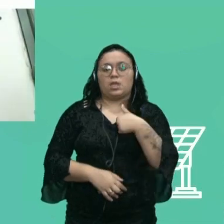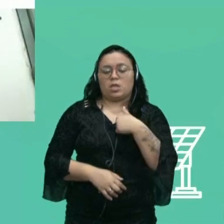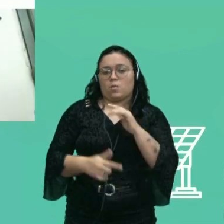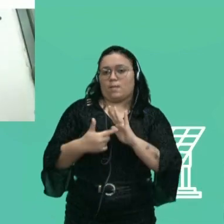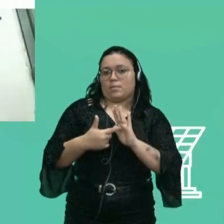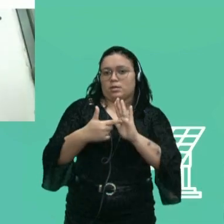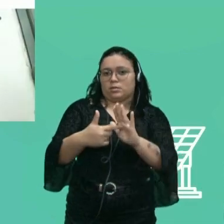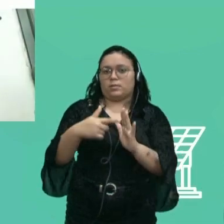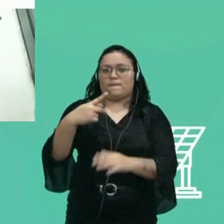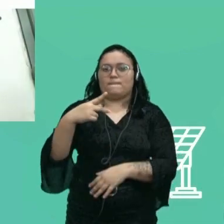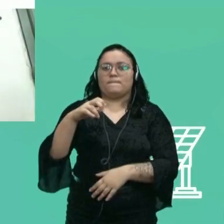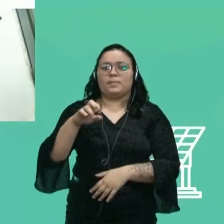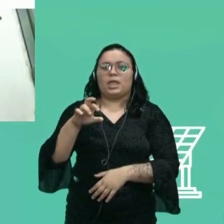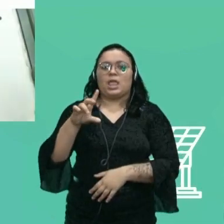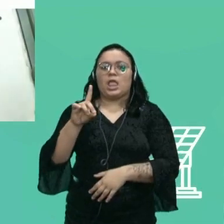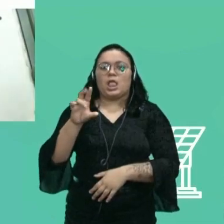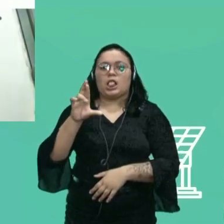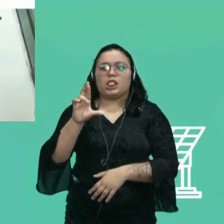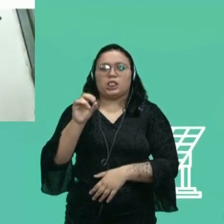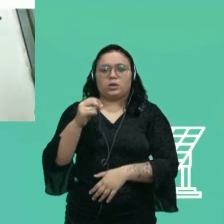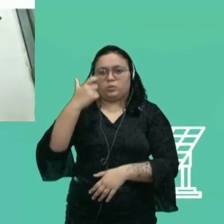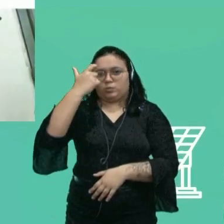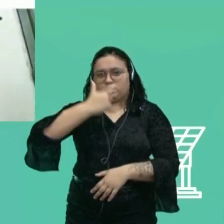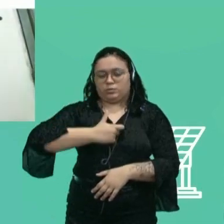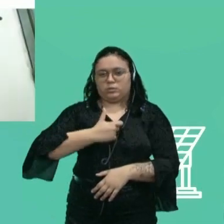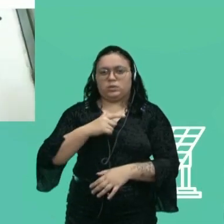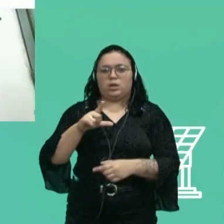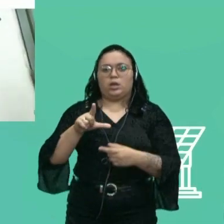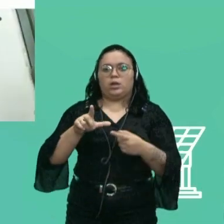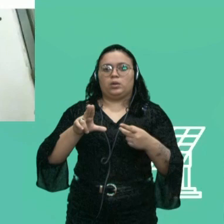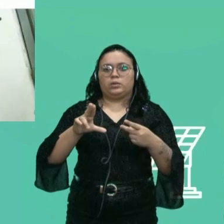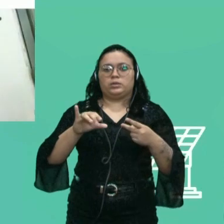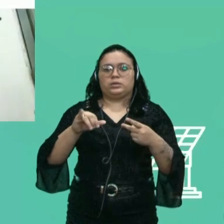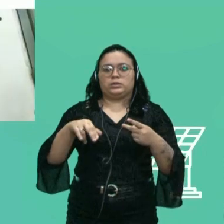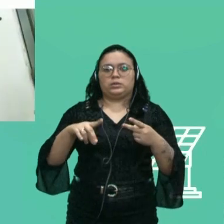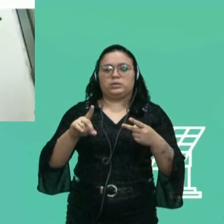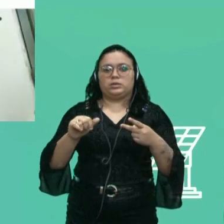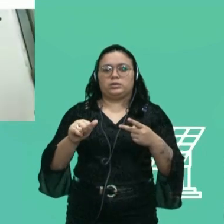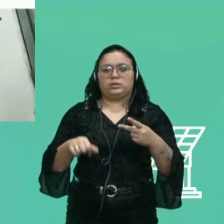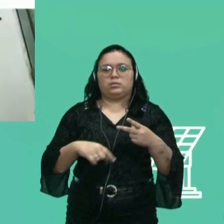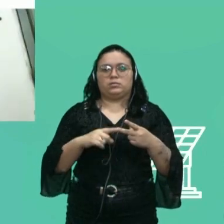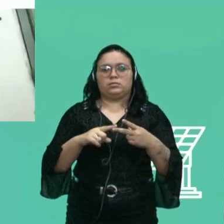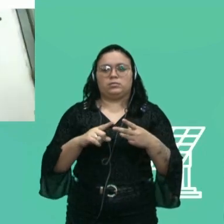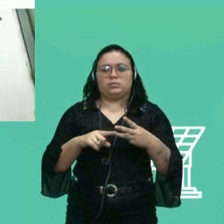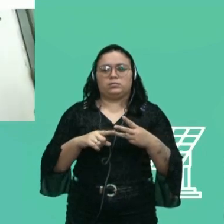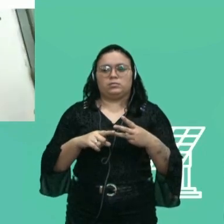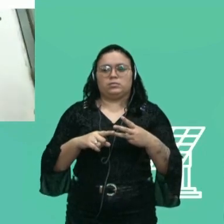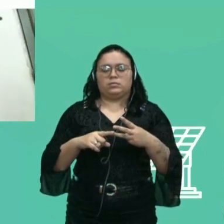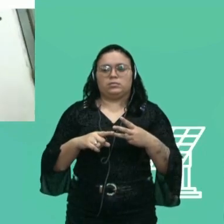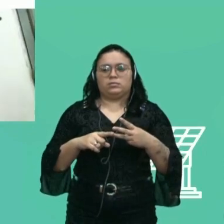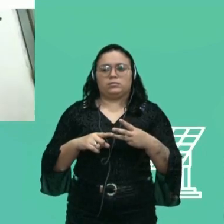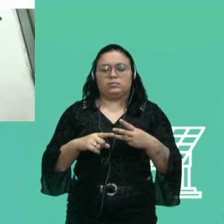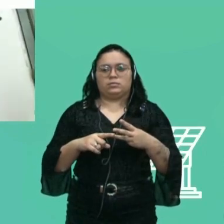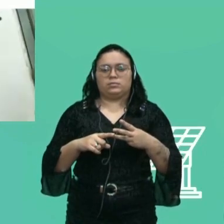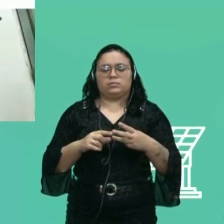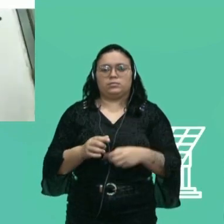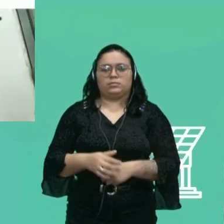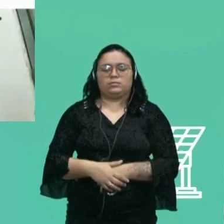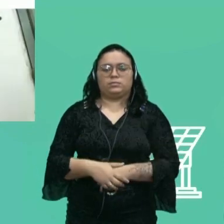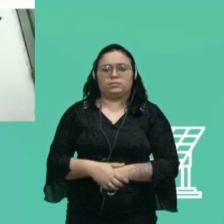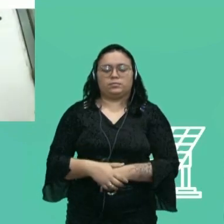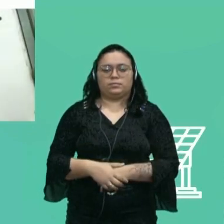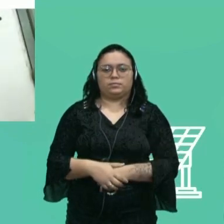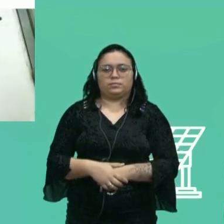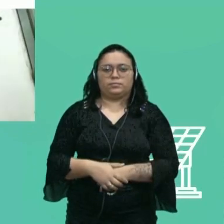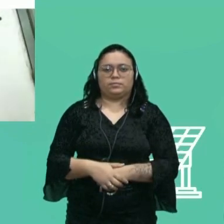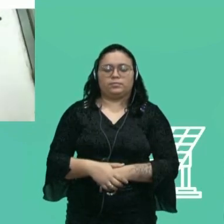Pedro Henrique Lima Gomes, Lucinda Oliveira Amaro, Francisco Lucas do Nascimento Lopes, que são os demais autores. Todos nós